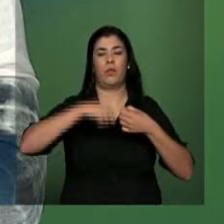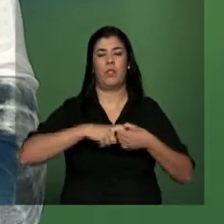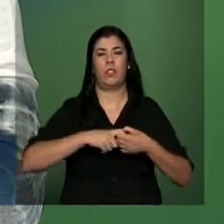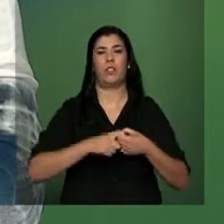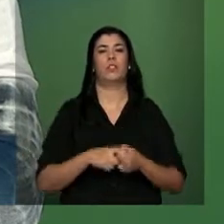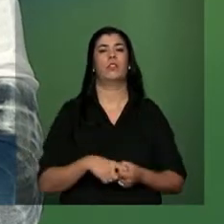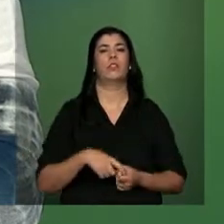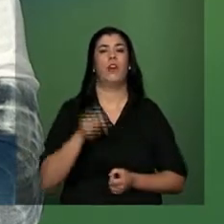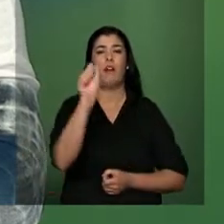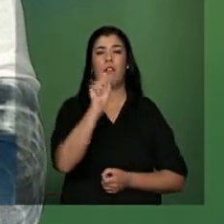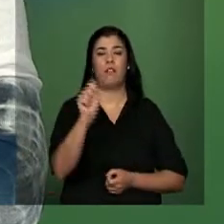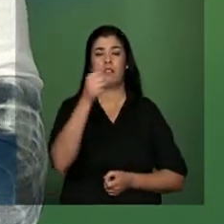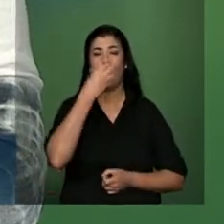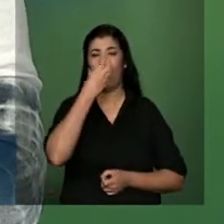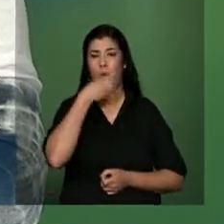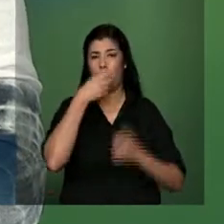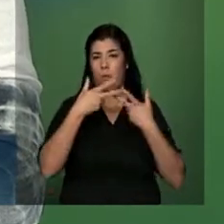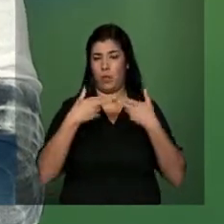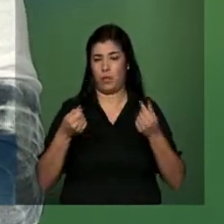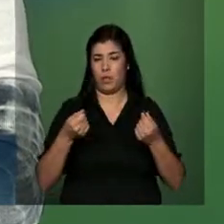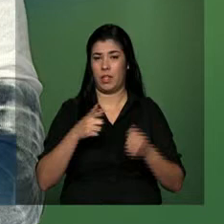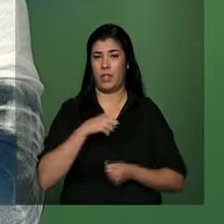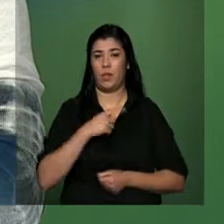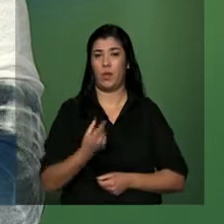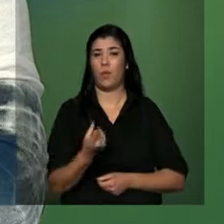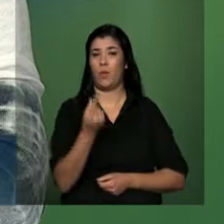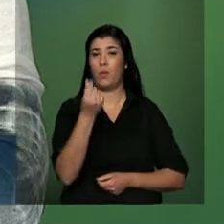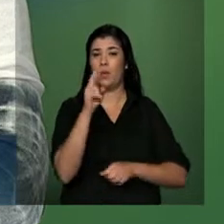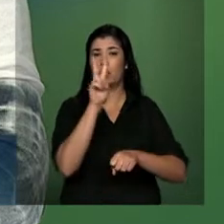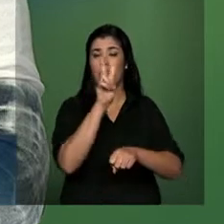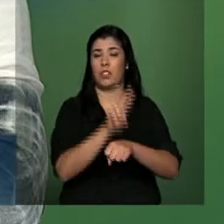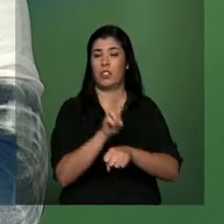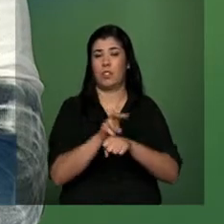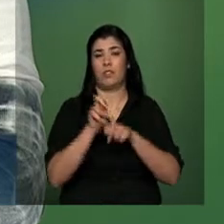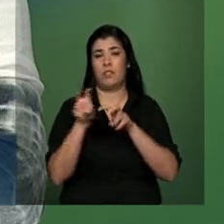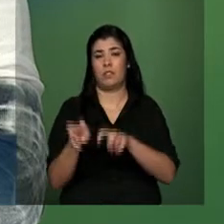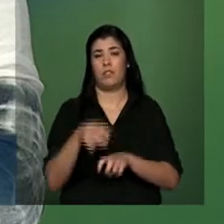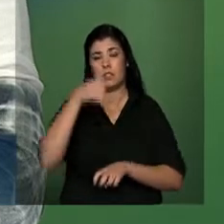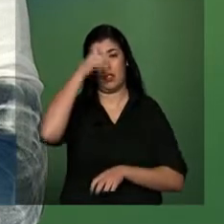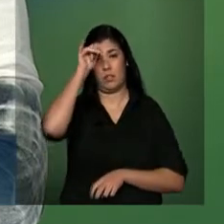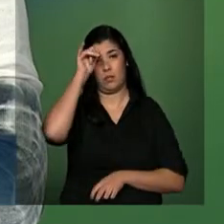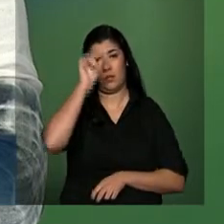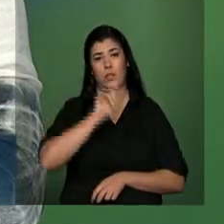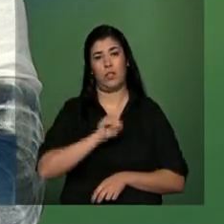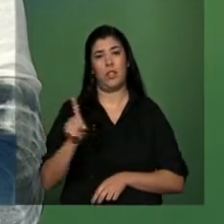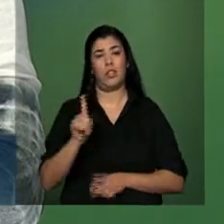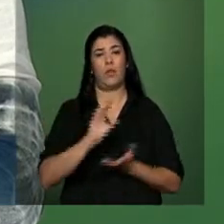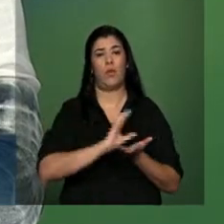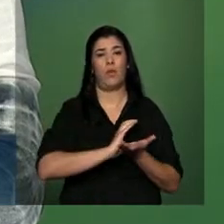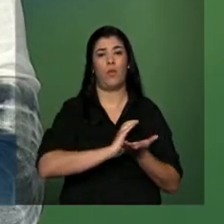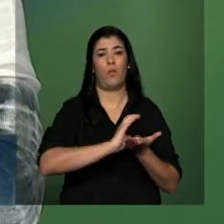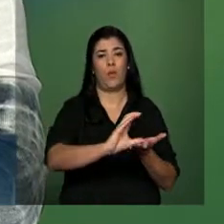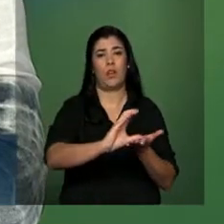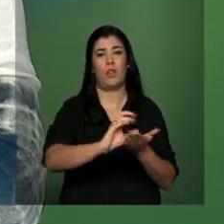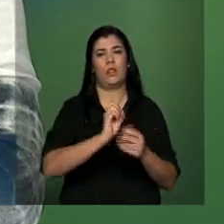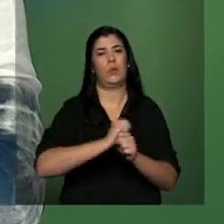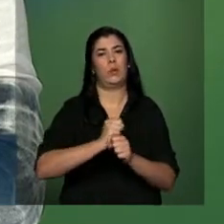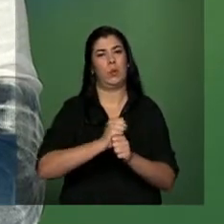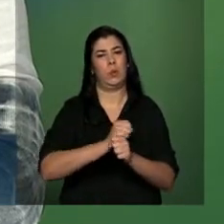Abrafruta, mas nós temos um custo de defesa agropecuária que ele não é destinado todos os